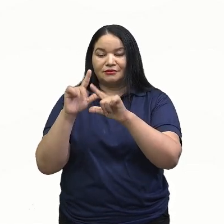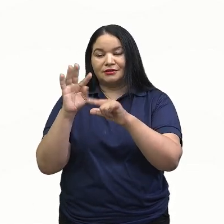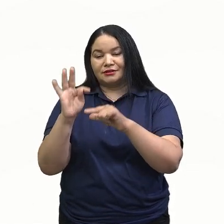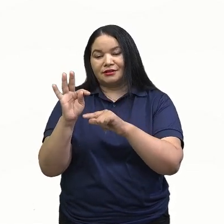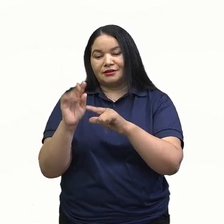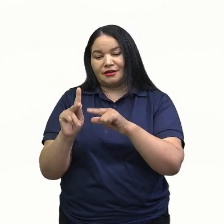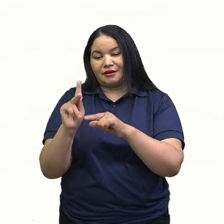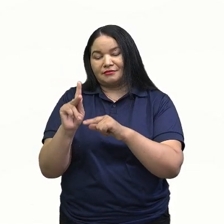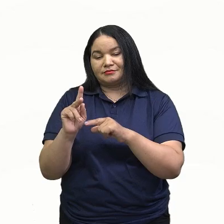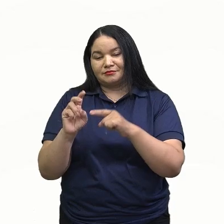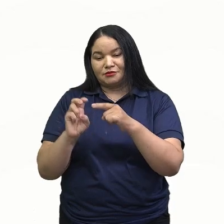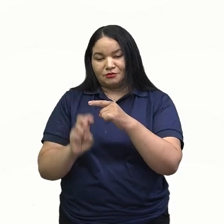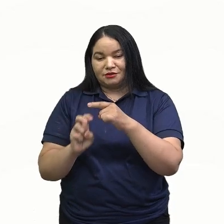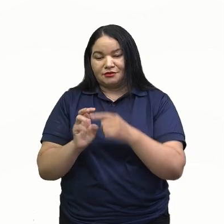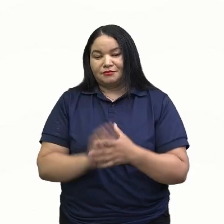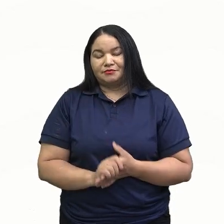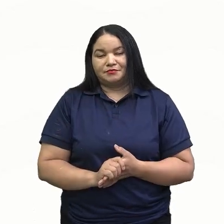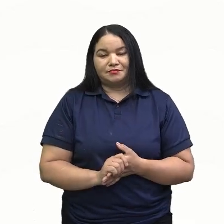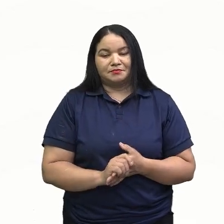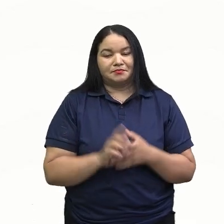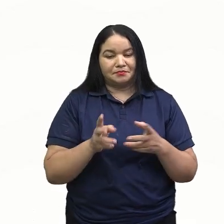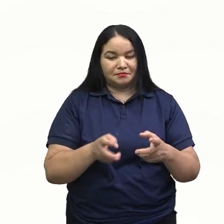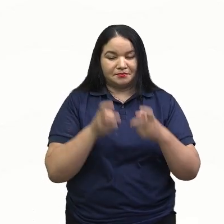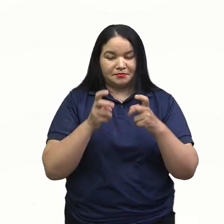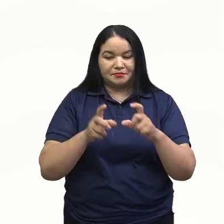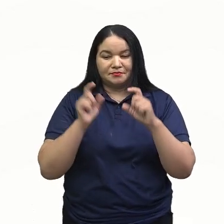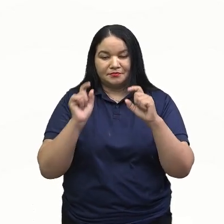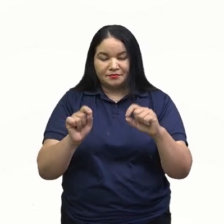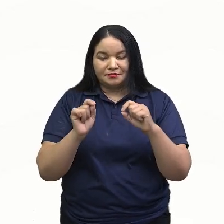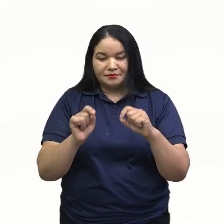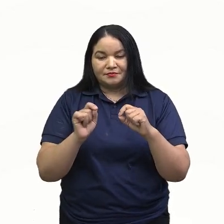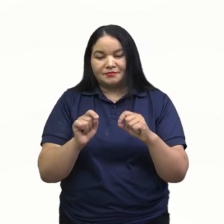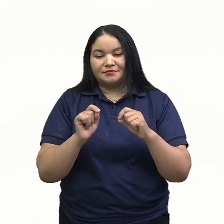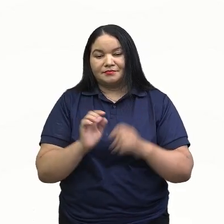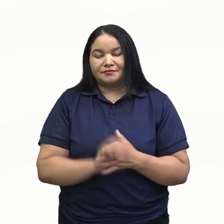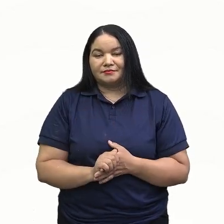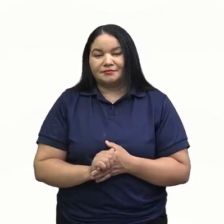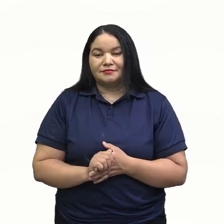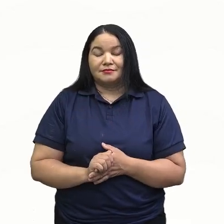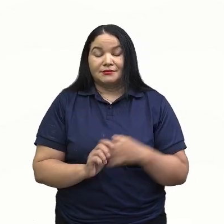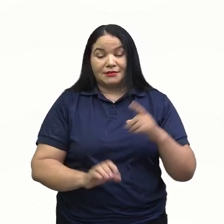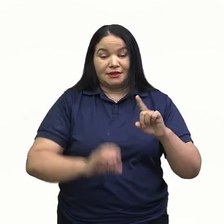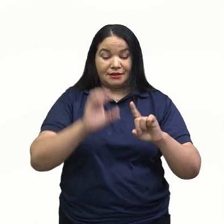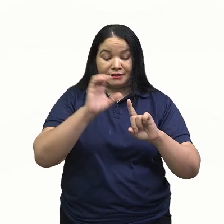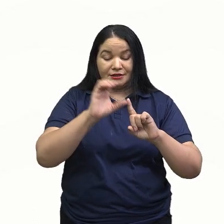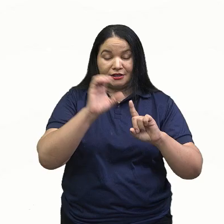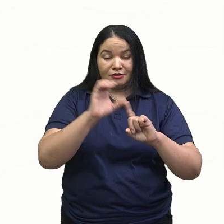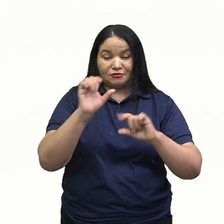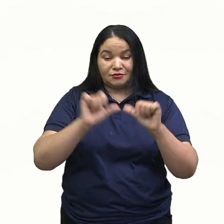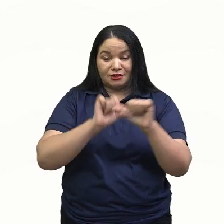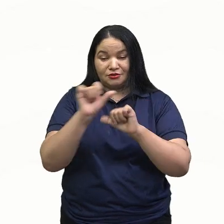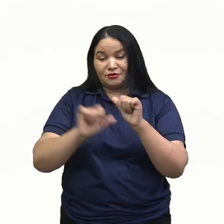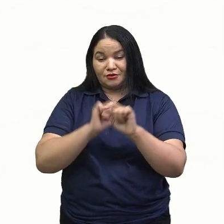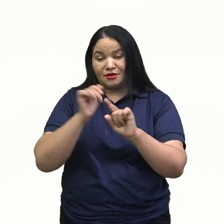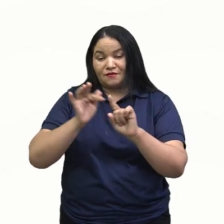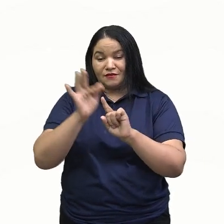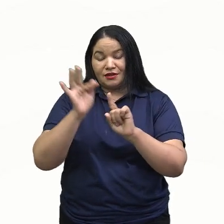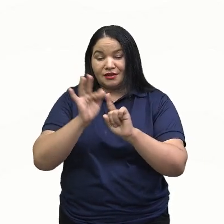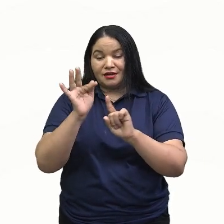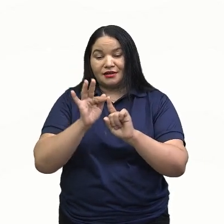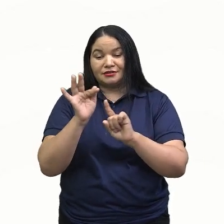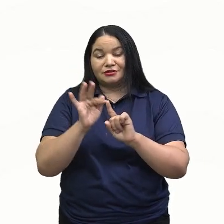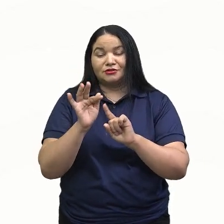E você percebe aqui, ó, quando for de Celsius para Fahrenheit, os